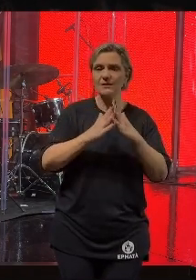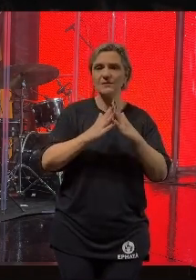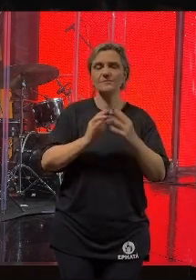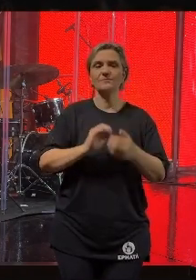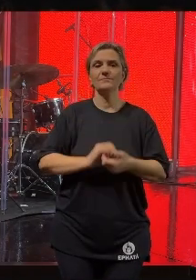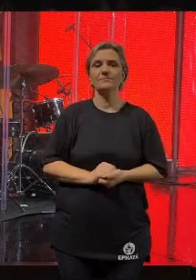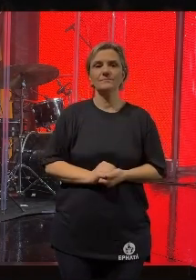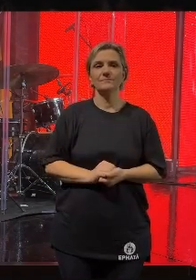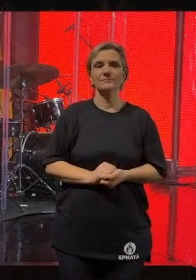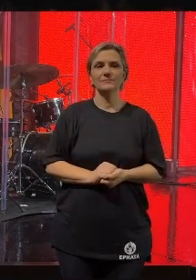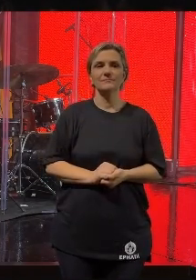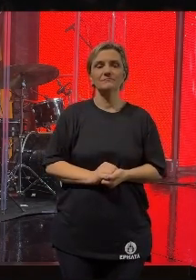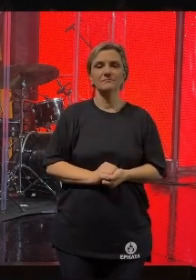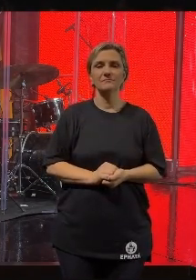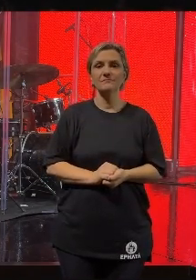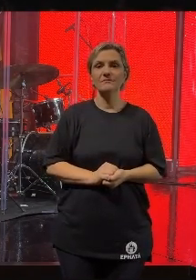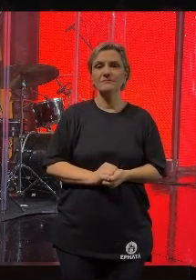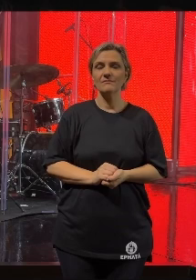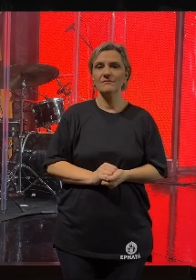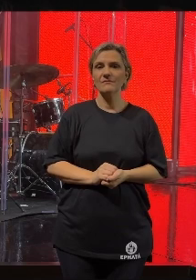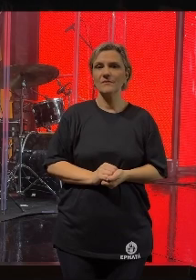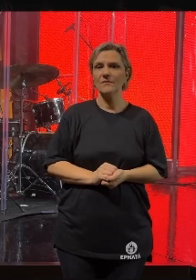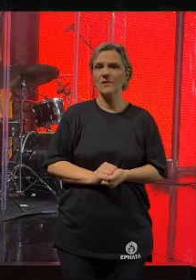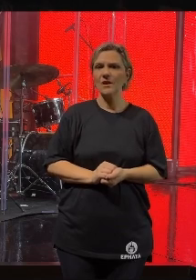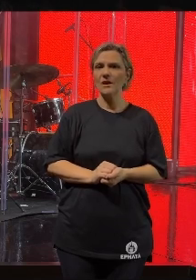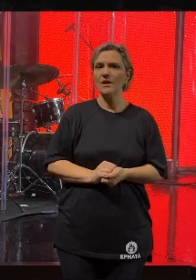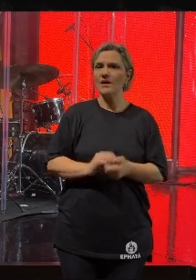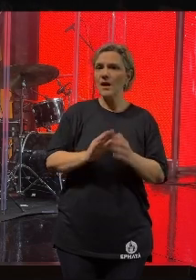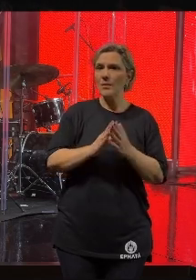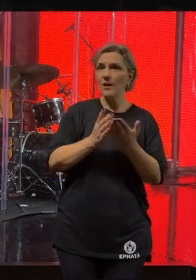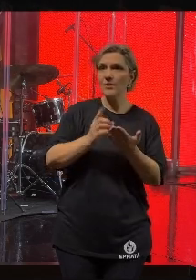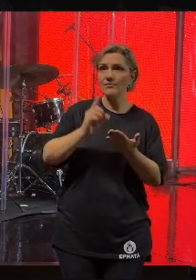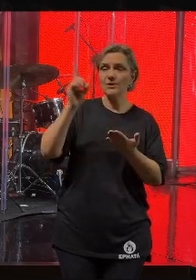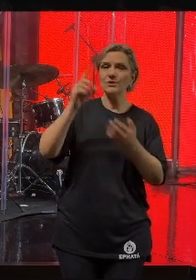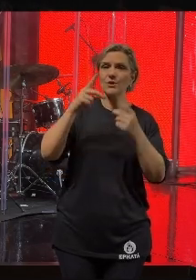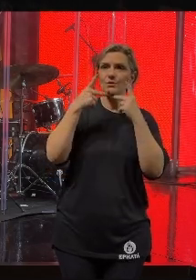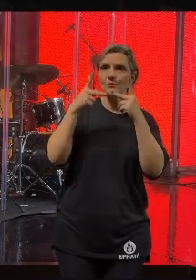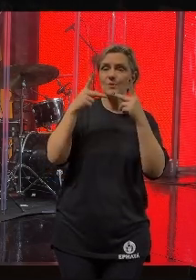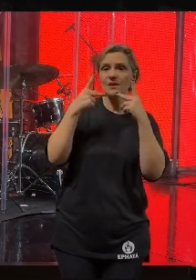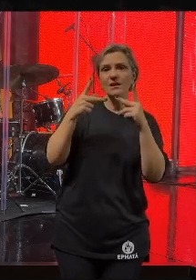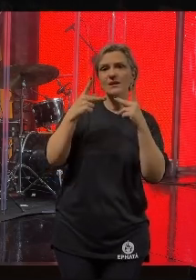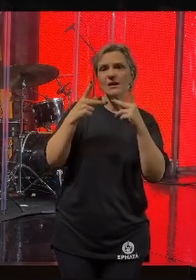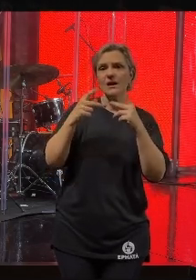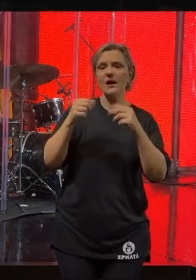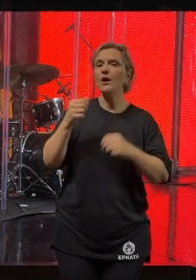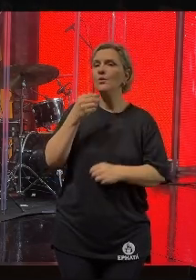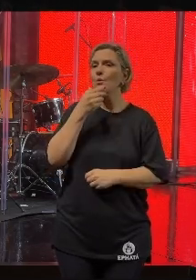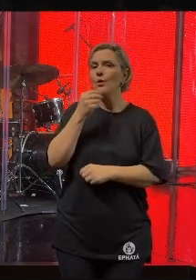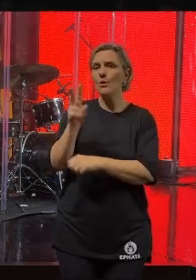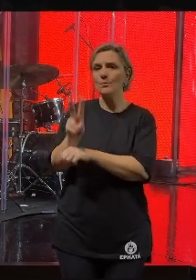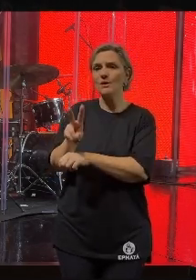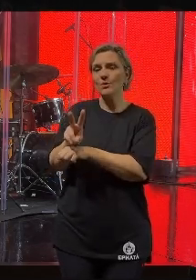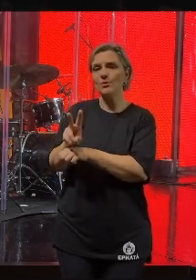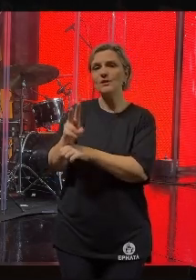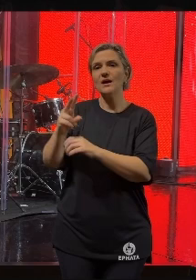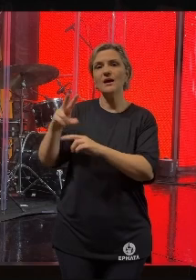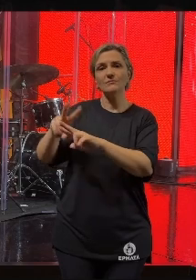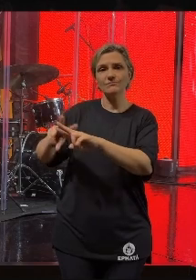Vai. E pregaram a palavra de Deus ao carcereiro e a todos os que faziam parte da